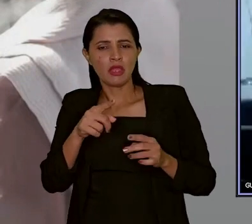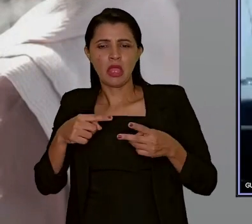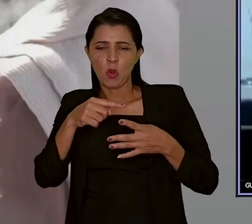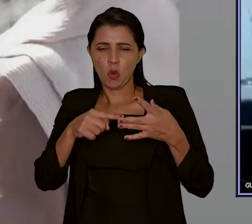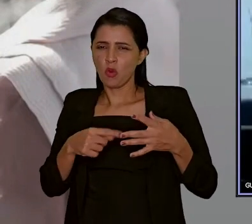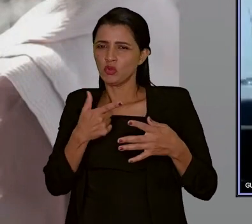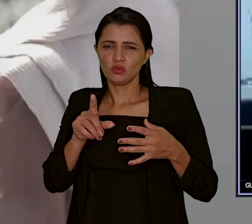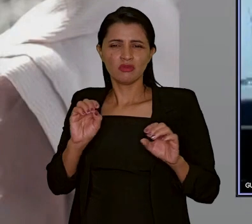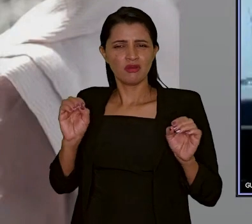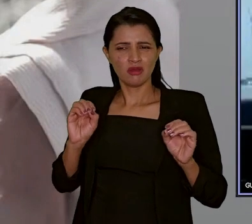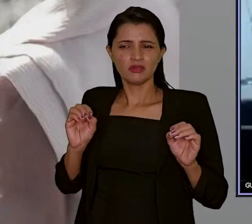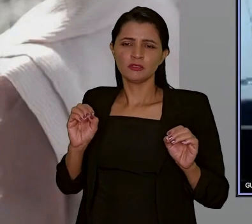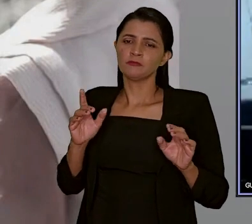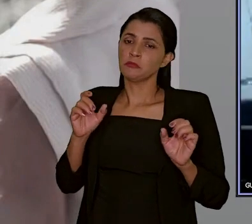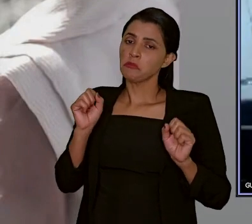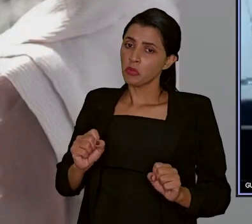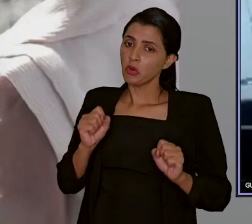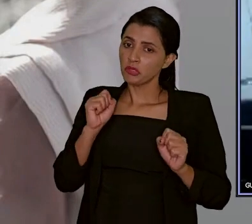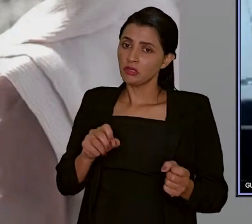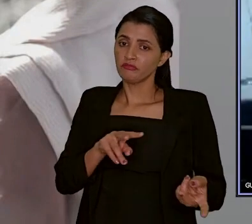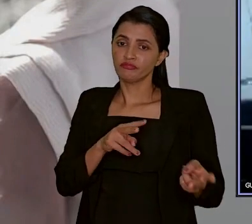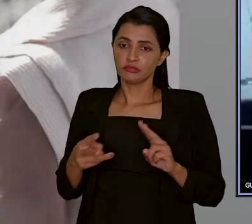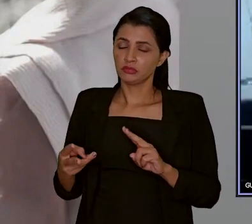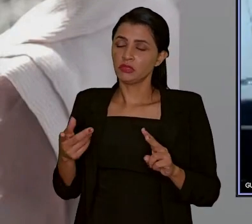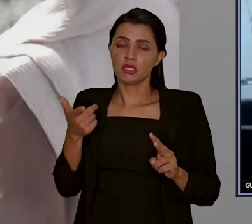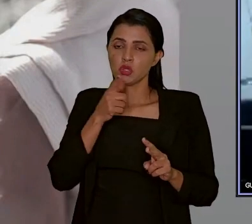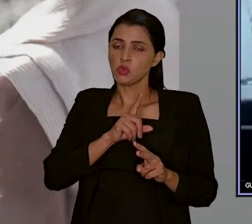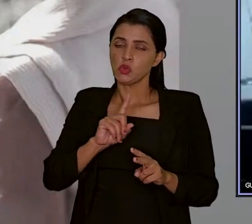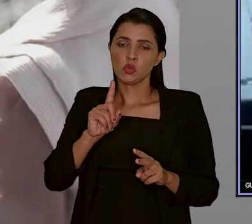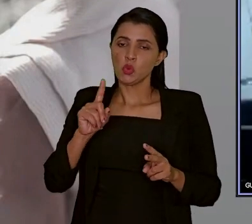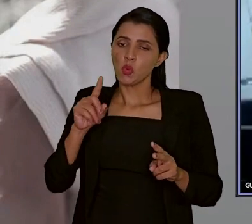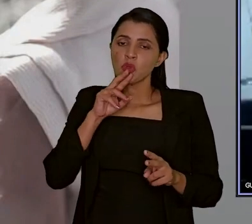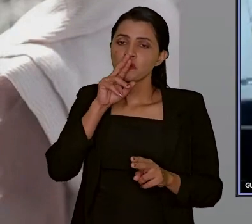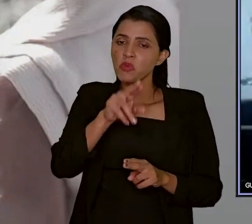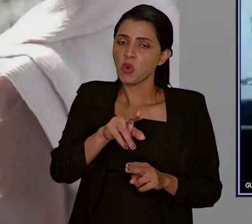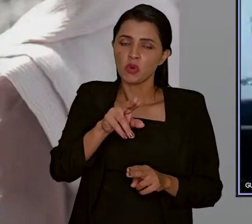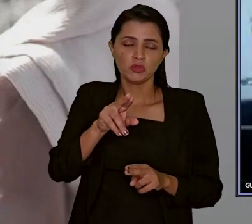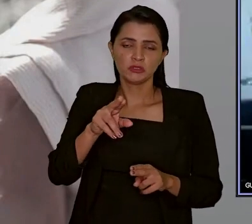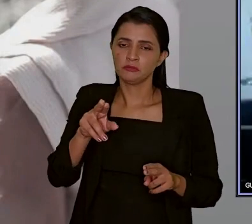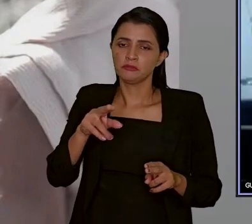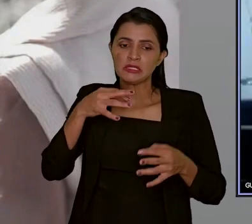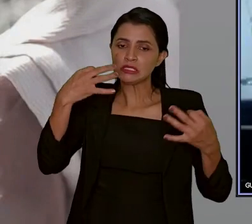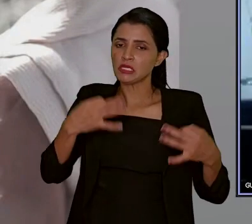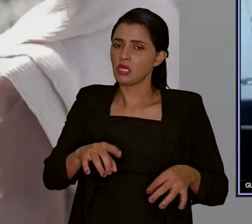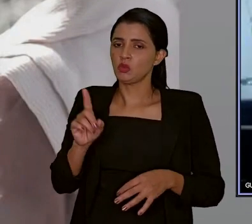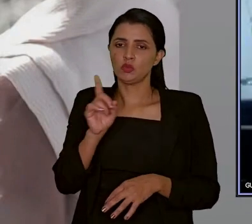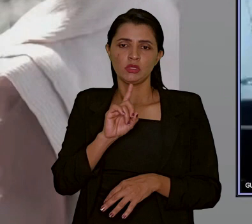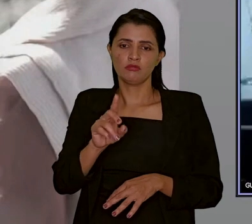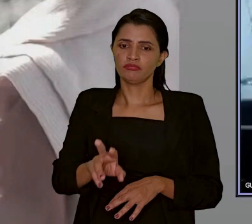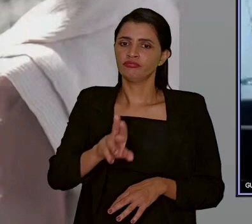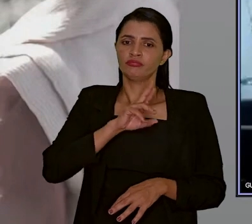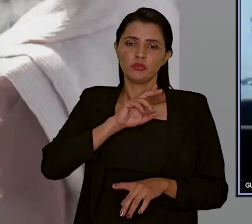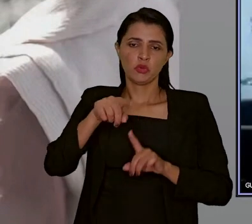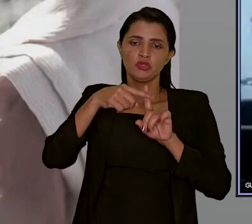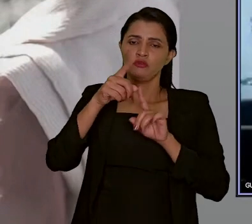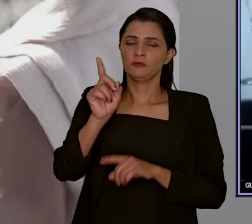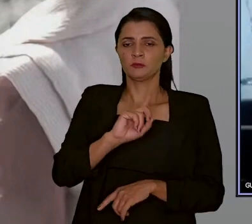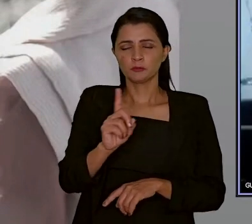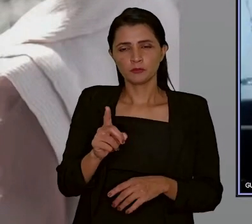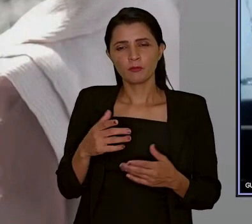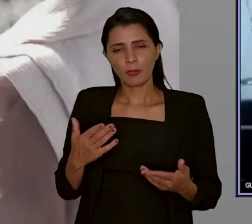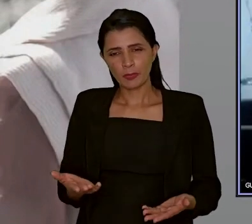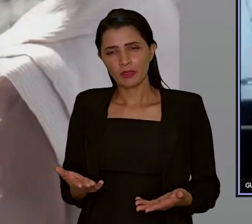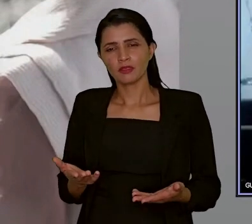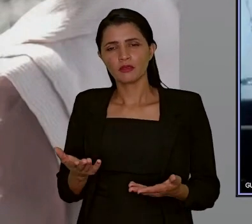do acordo, pode ser que essa transação não chegue a um resultado profícuo, um resultado positivo, né? Então,